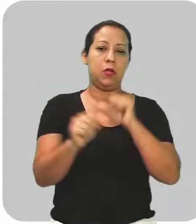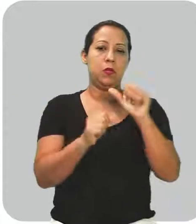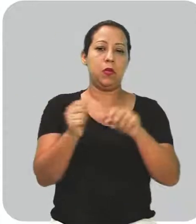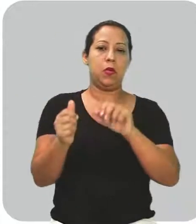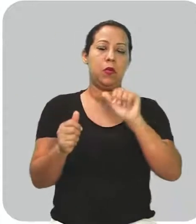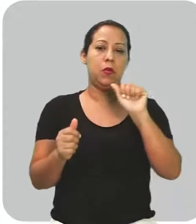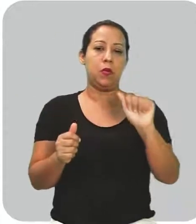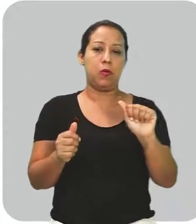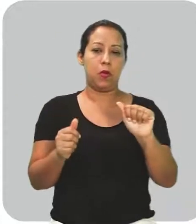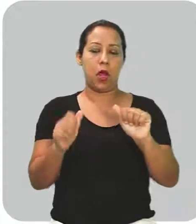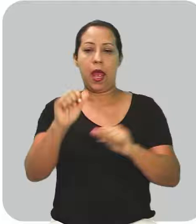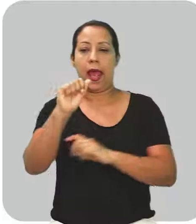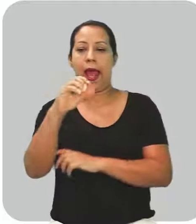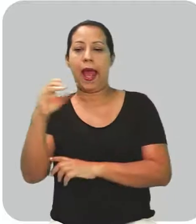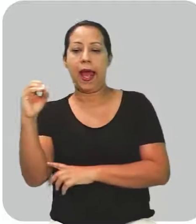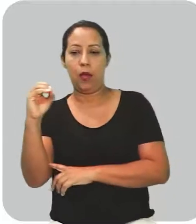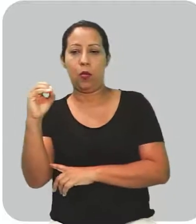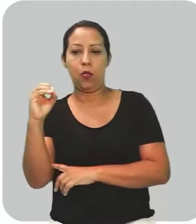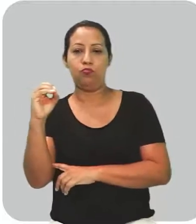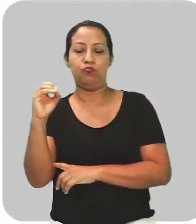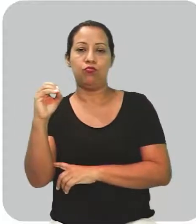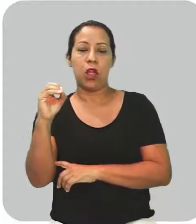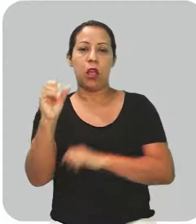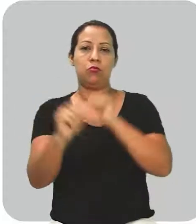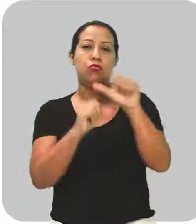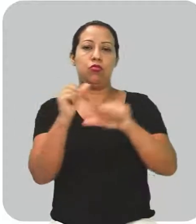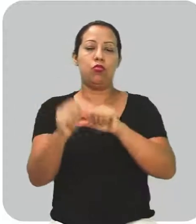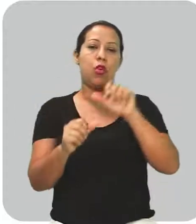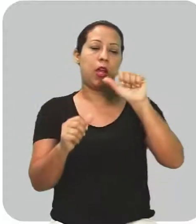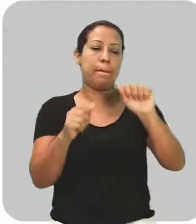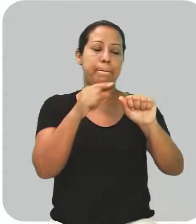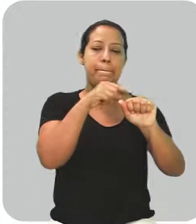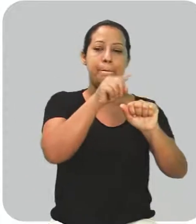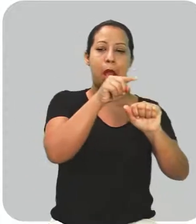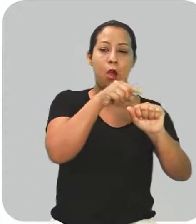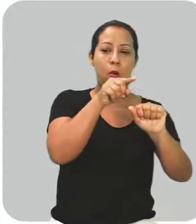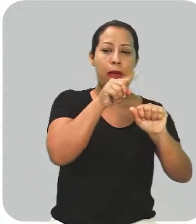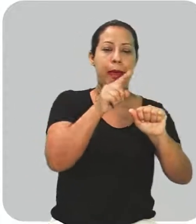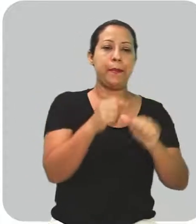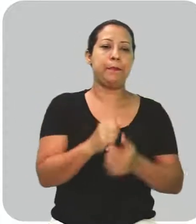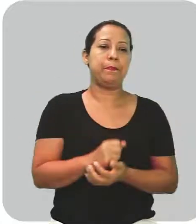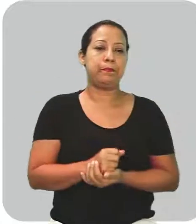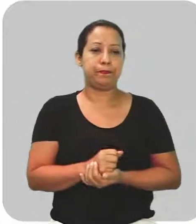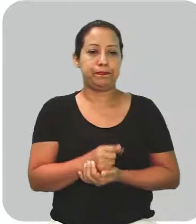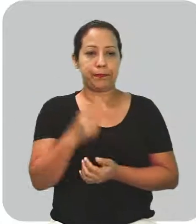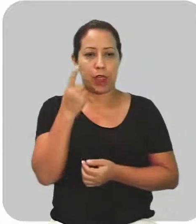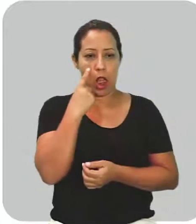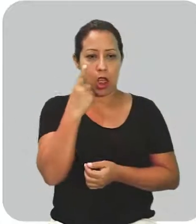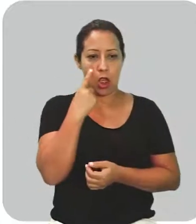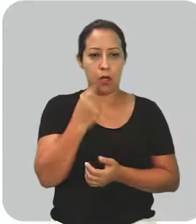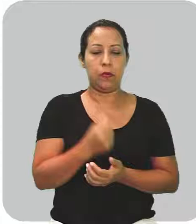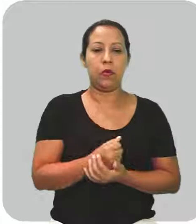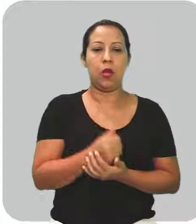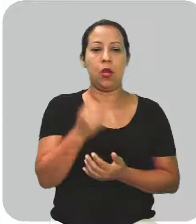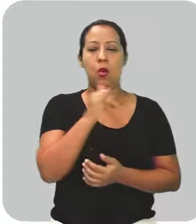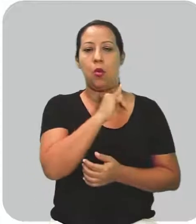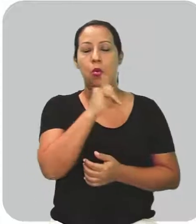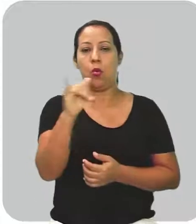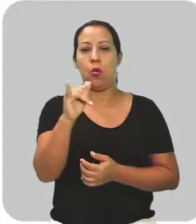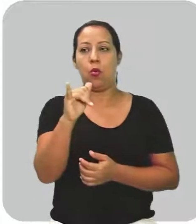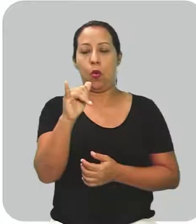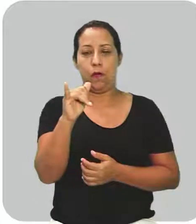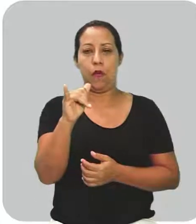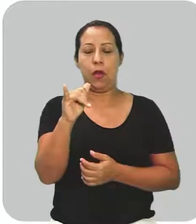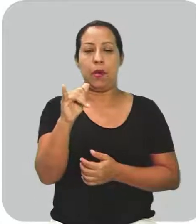belezinha? Então, tem crase. Informei o ocorrido à senhora. Informei o